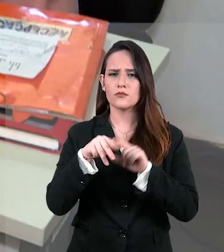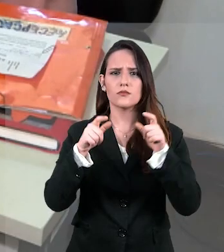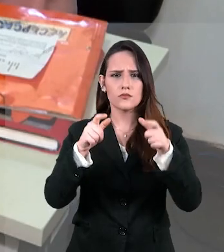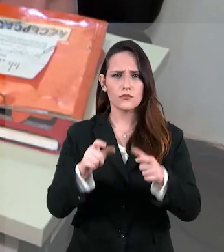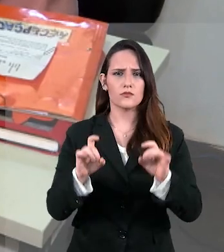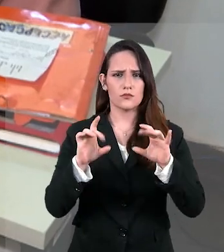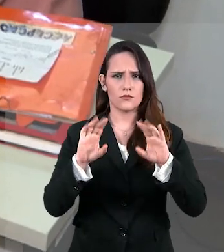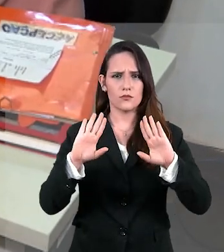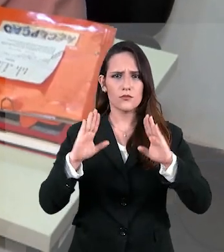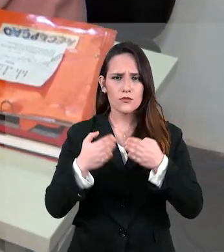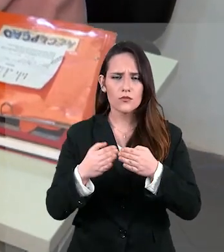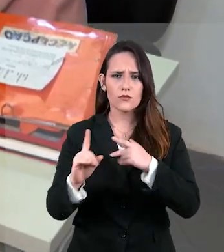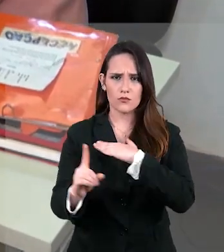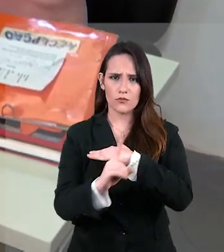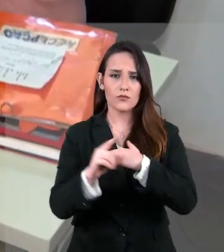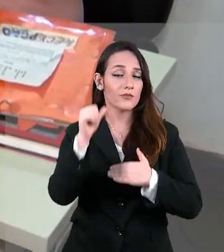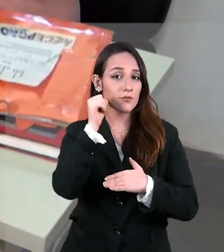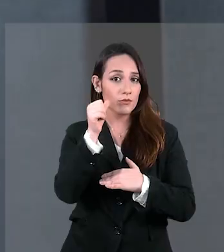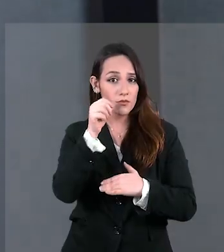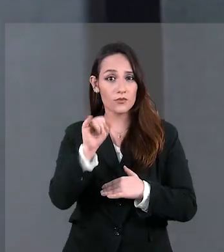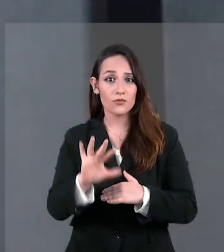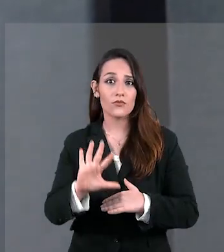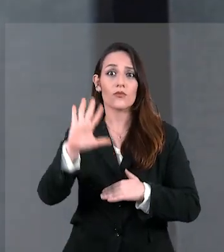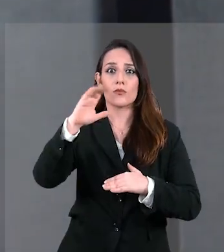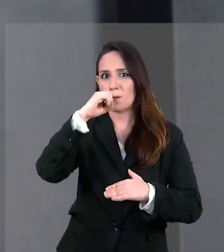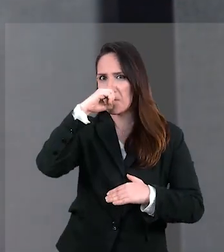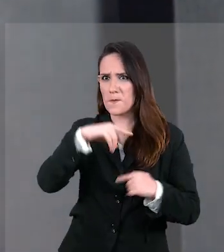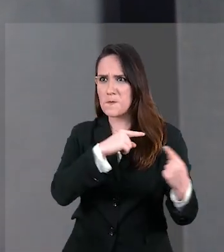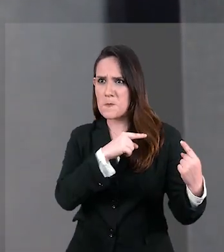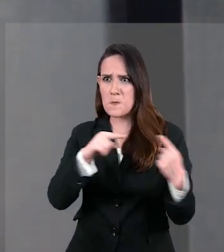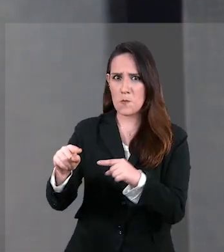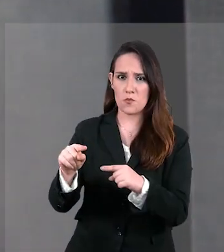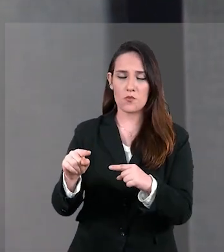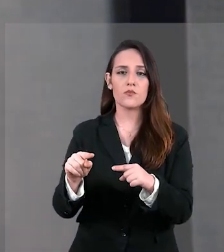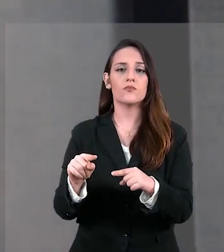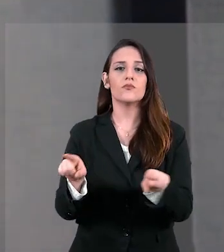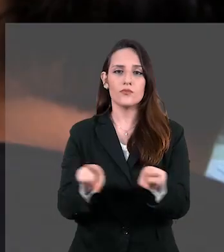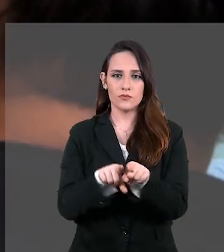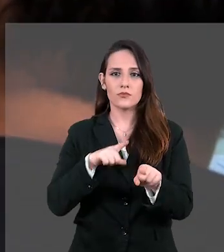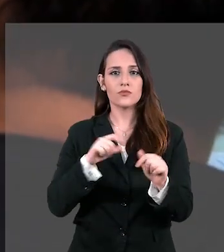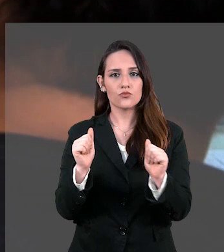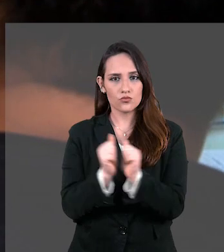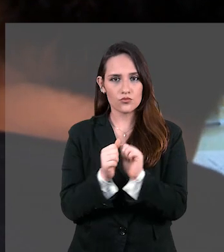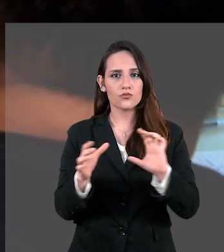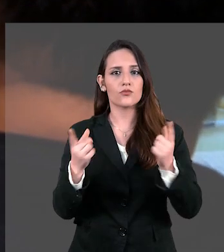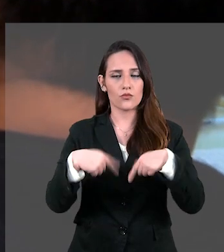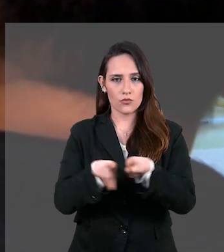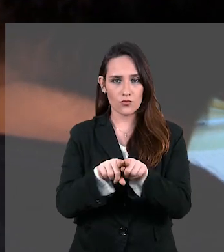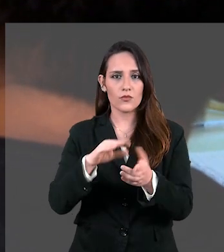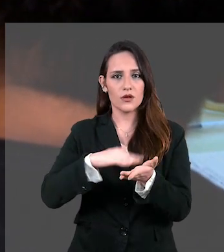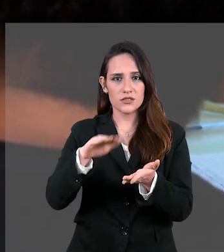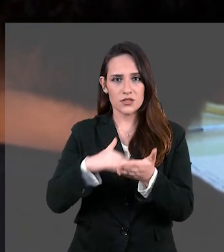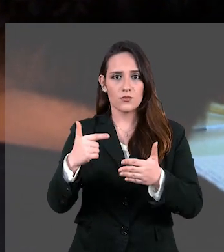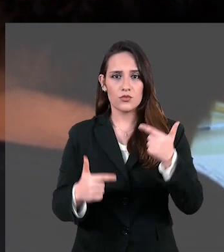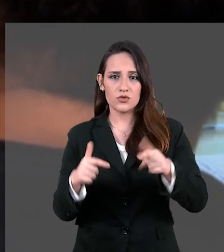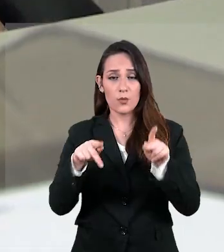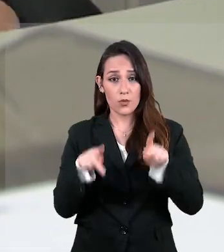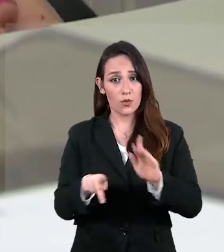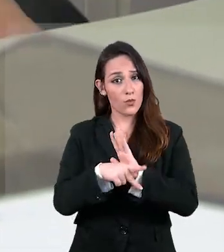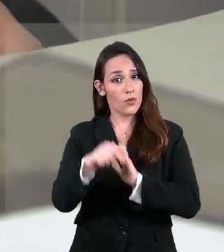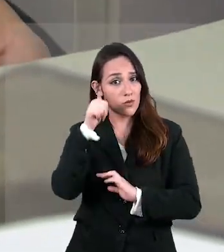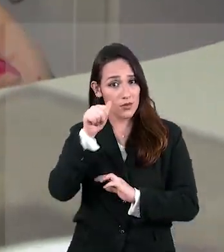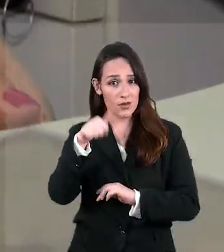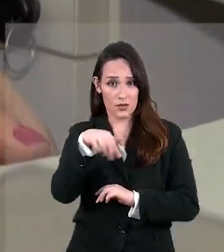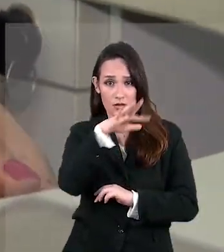CEAM, Centro Especializado de Atendimento à Mulher em Situação de Violência, vinculado à Subsecretaria de Políticas